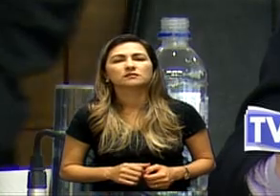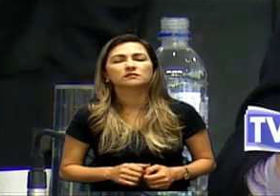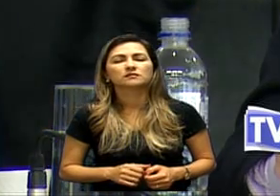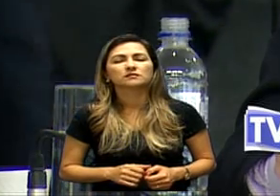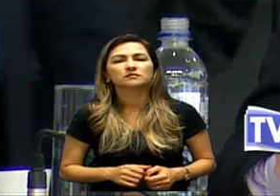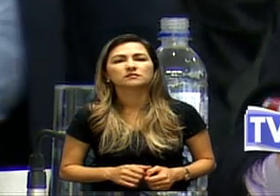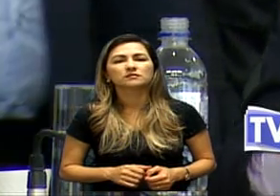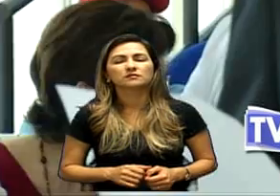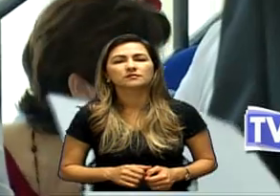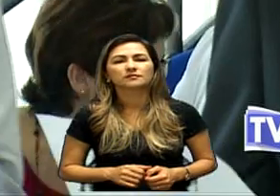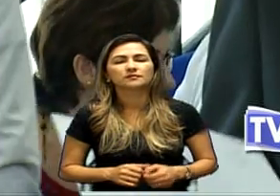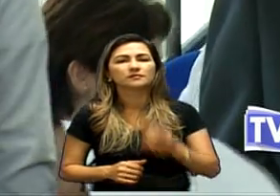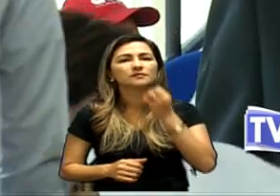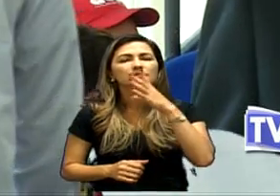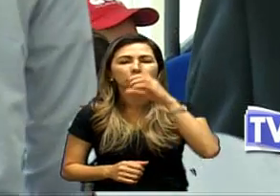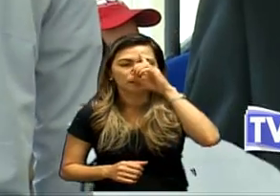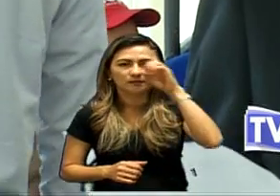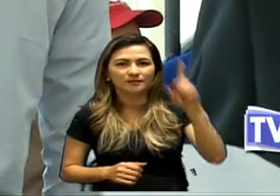Bom dia, senhor presidente.